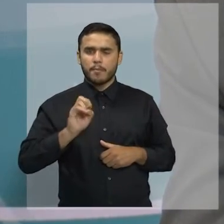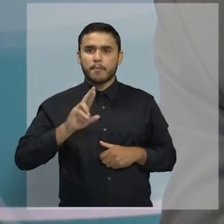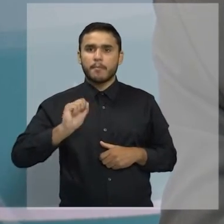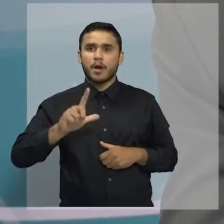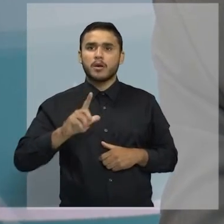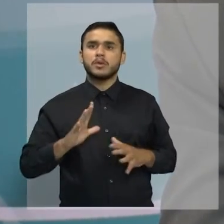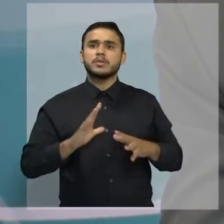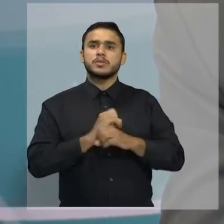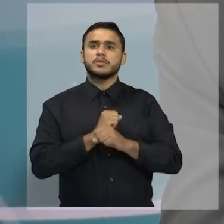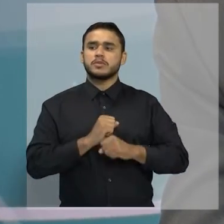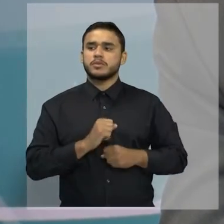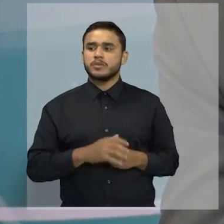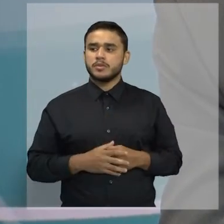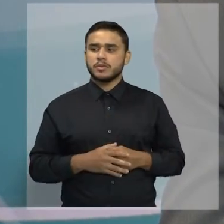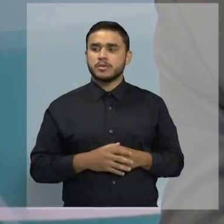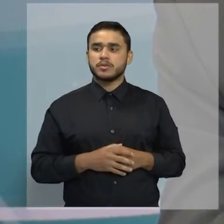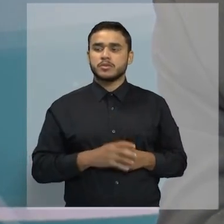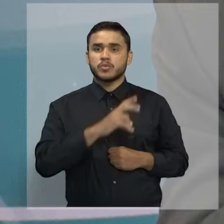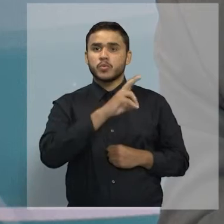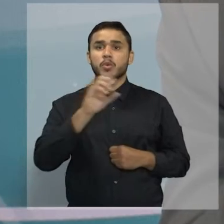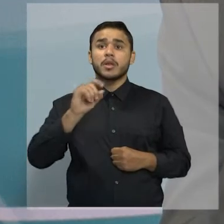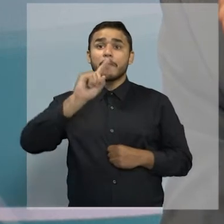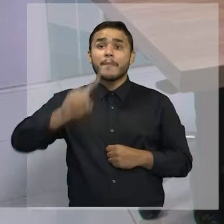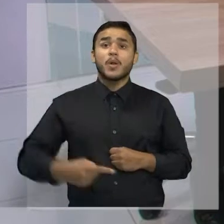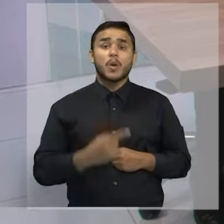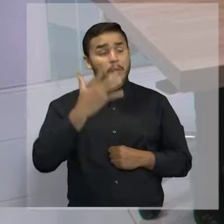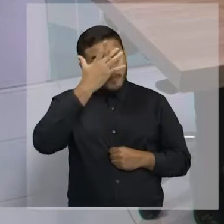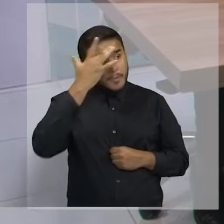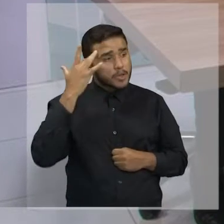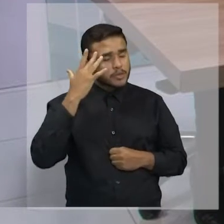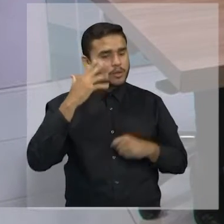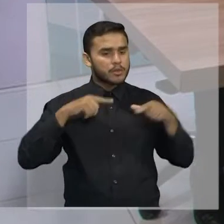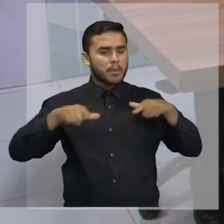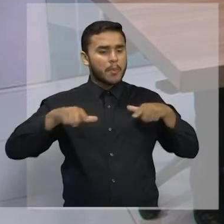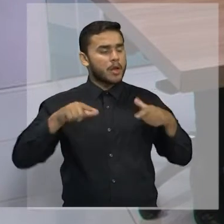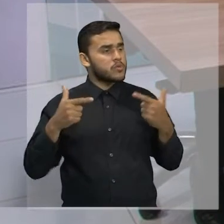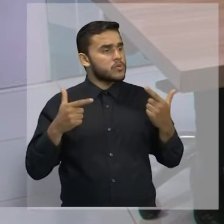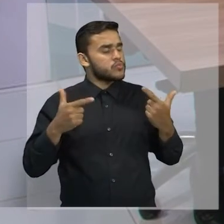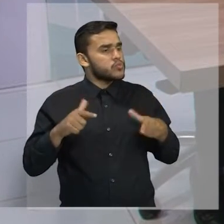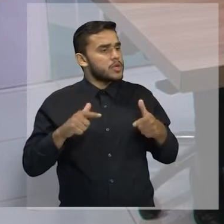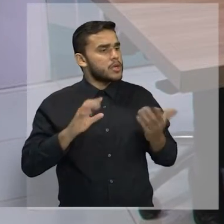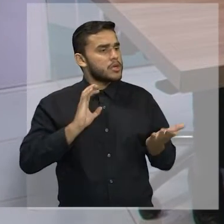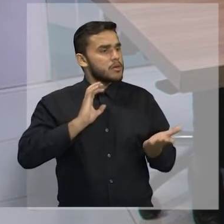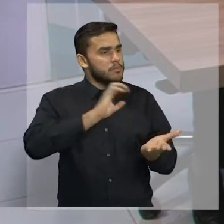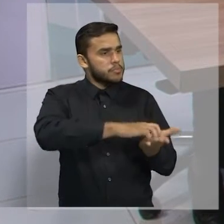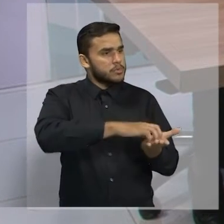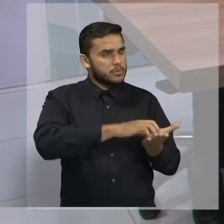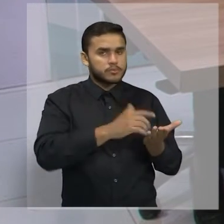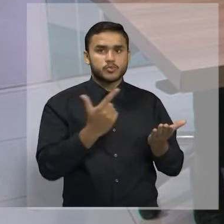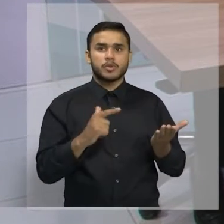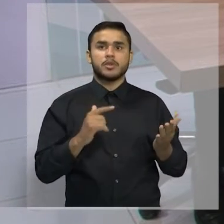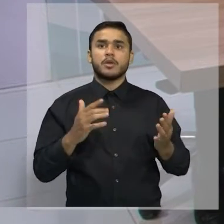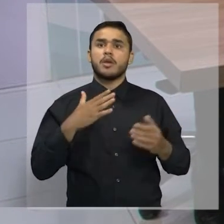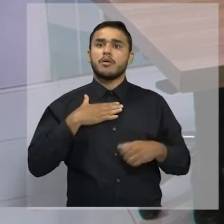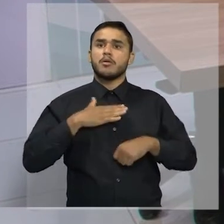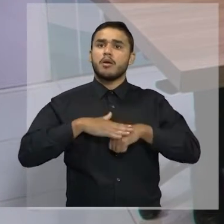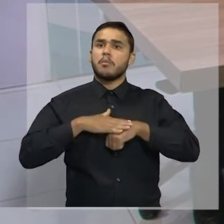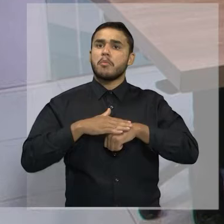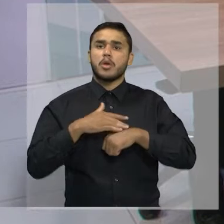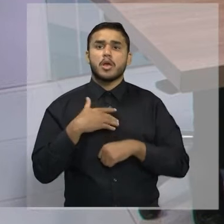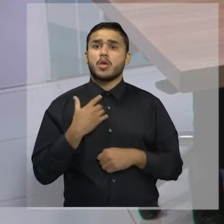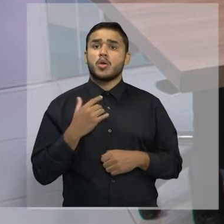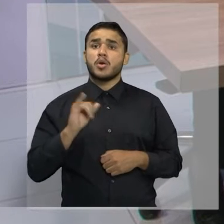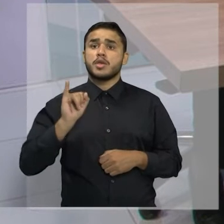de pessoas. 45% da força de trabalho de vínculo vinculado é informal. E